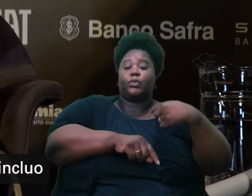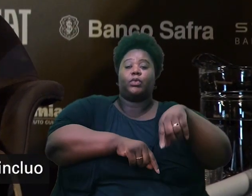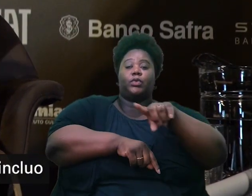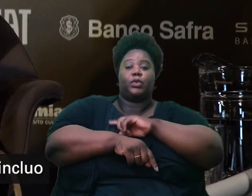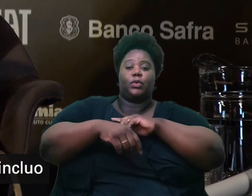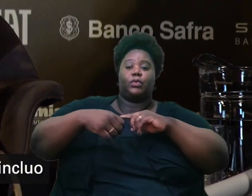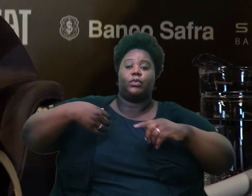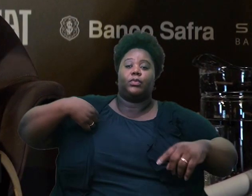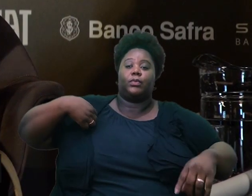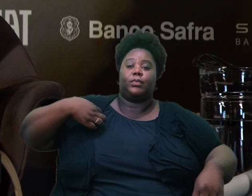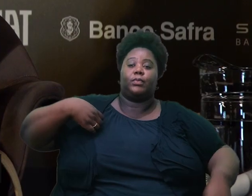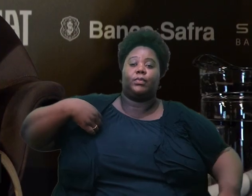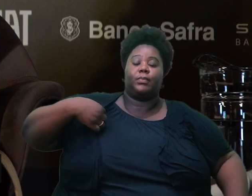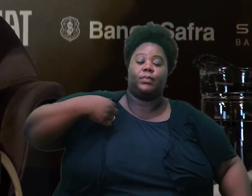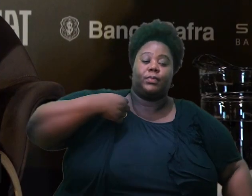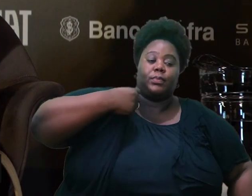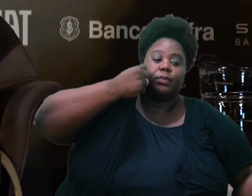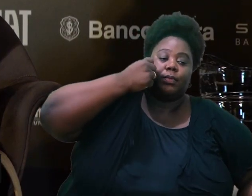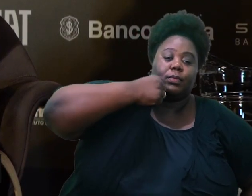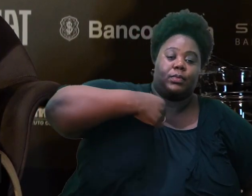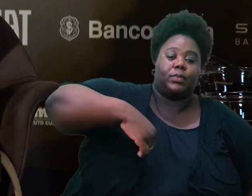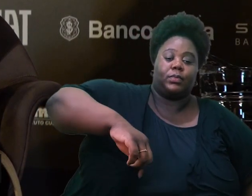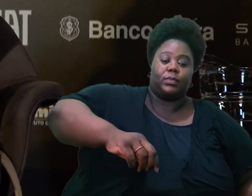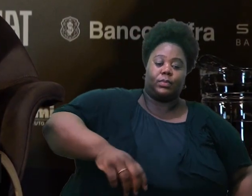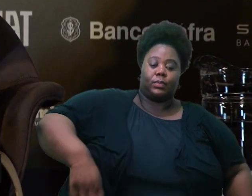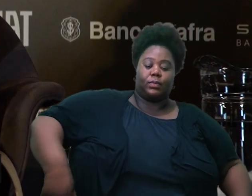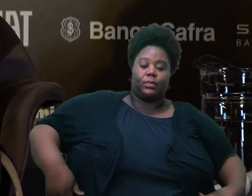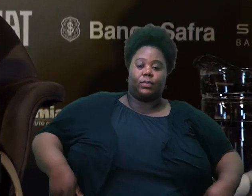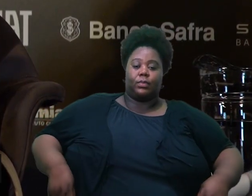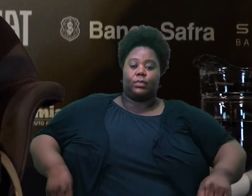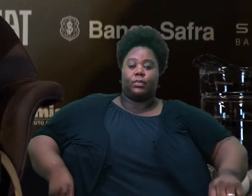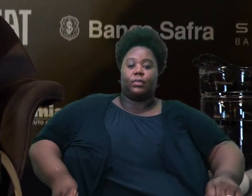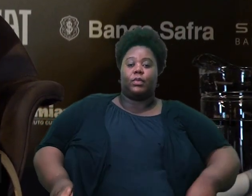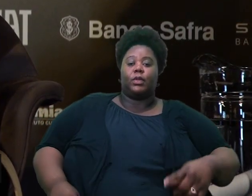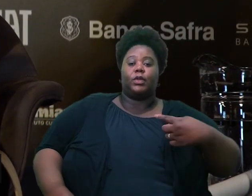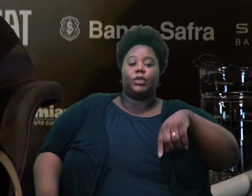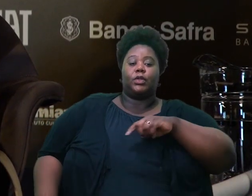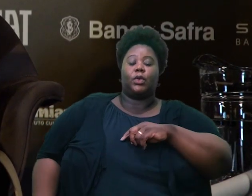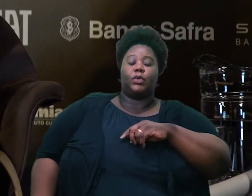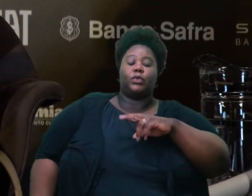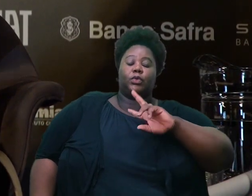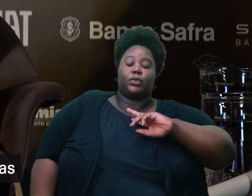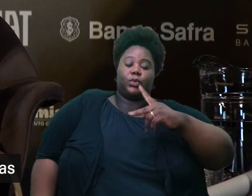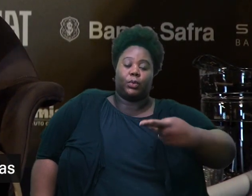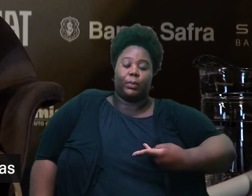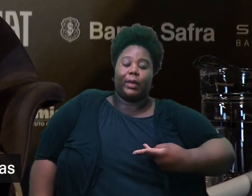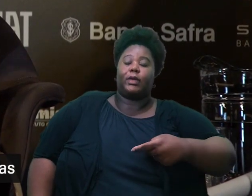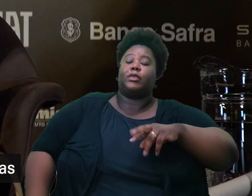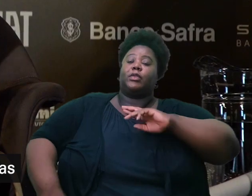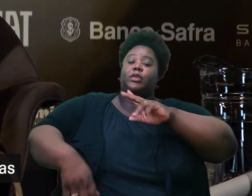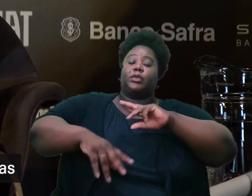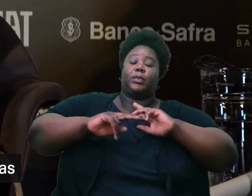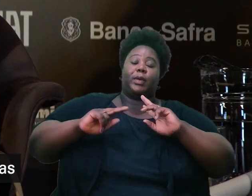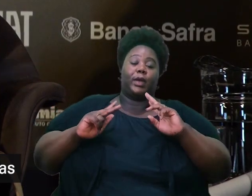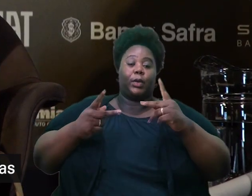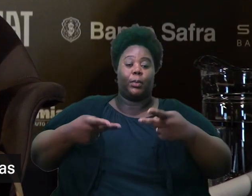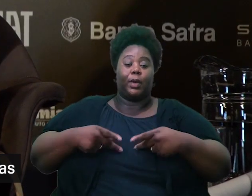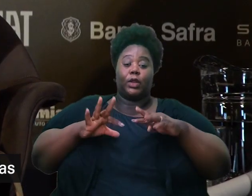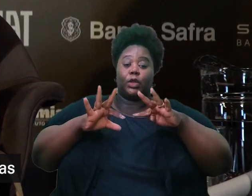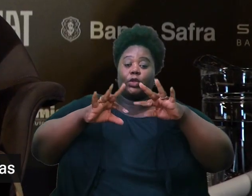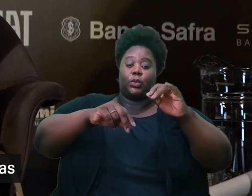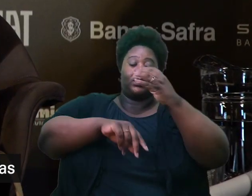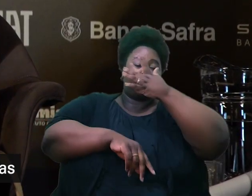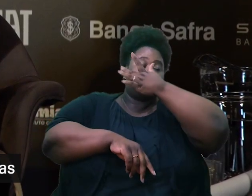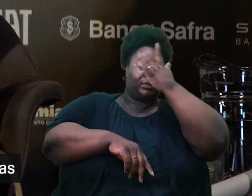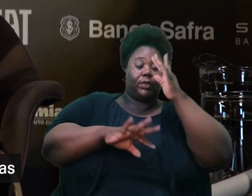eu incluo nós humanos e não humanos. Todos os seres, todas as